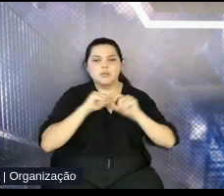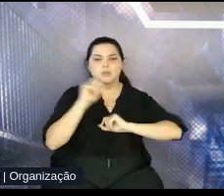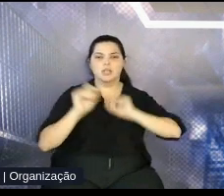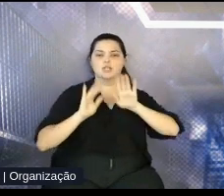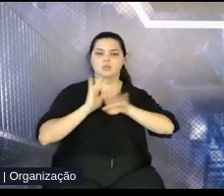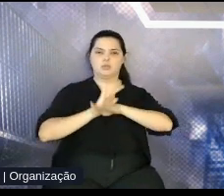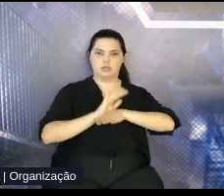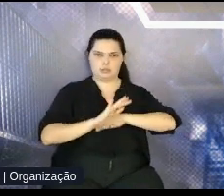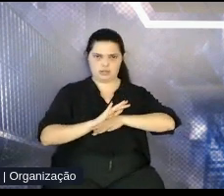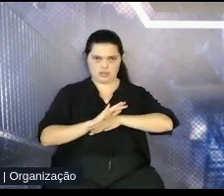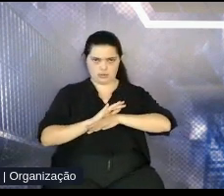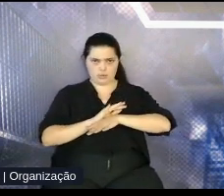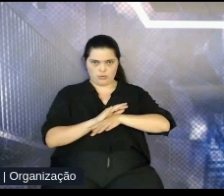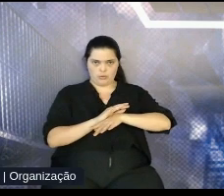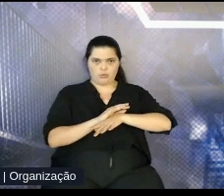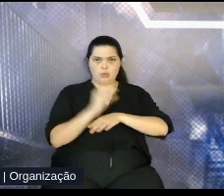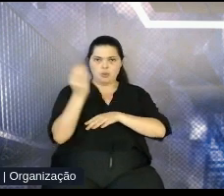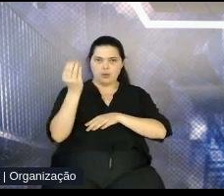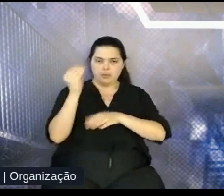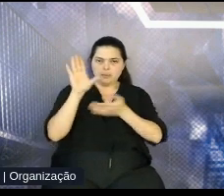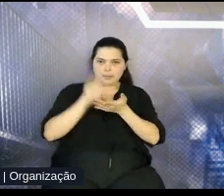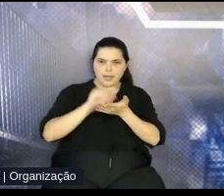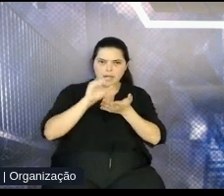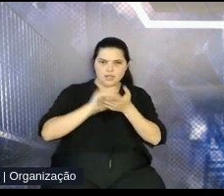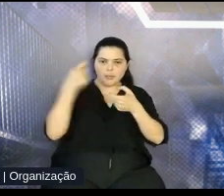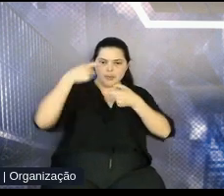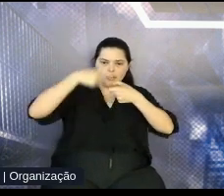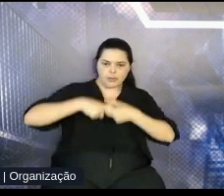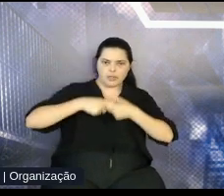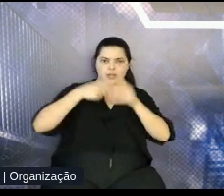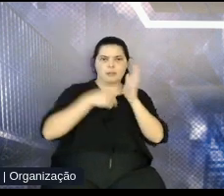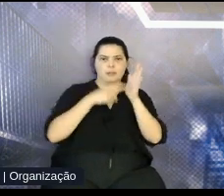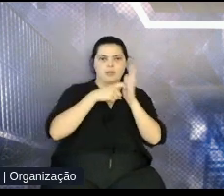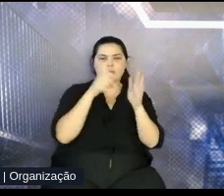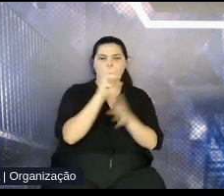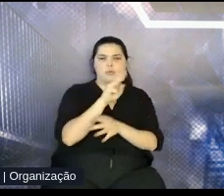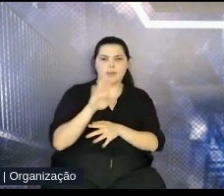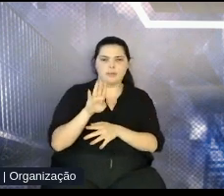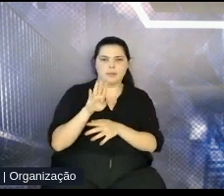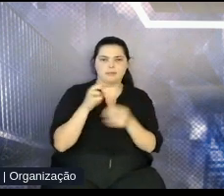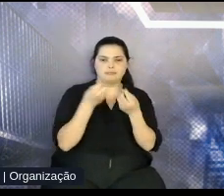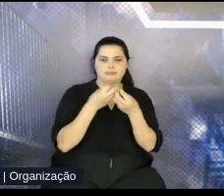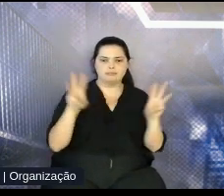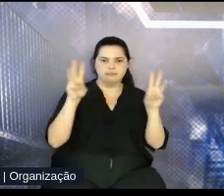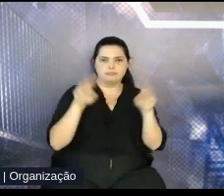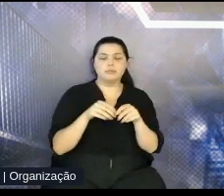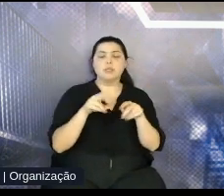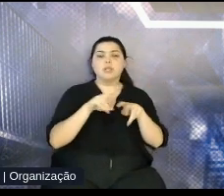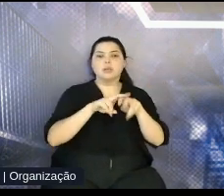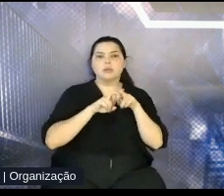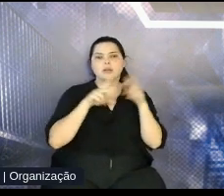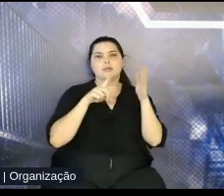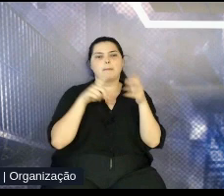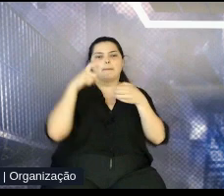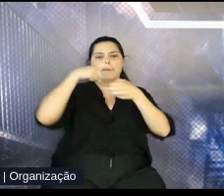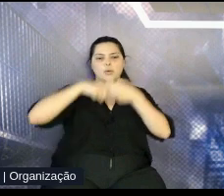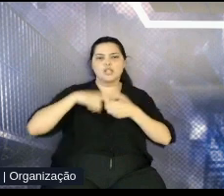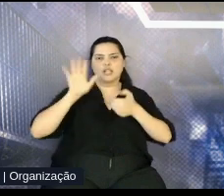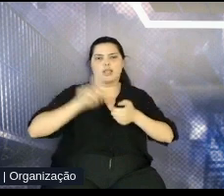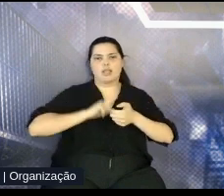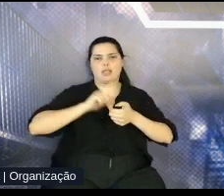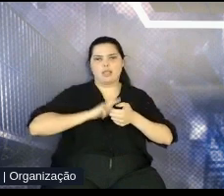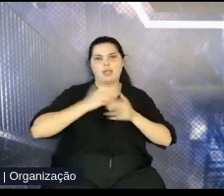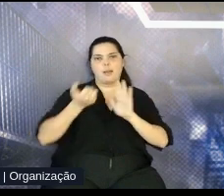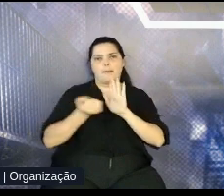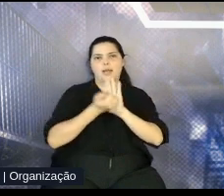você encaixe um pluginzinho dentro da sua aplicação web e com base nesse plugin na aplicação web, a partir de marcações que